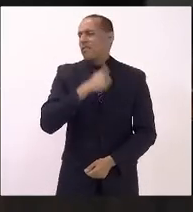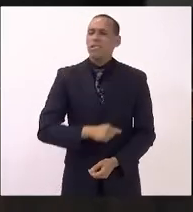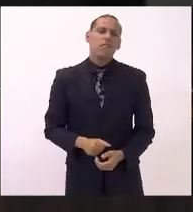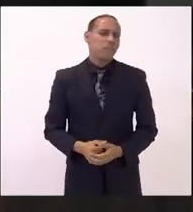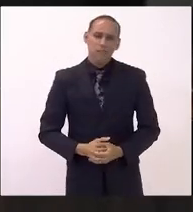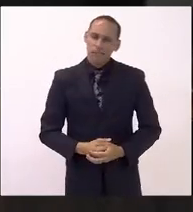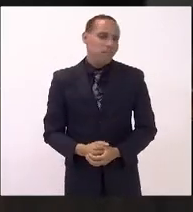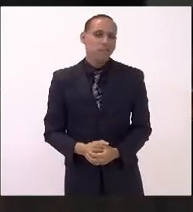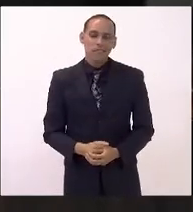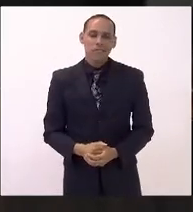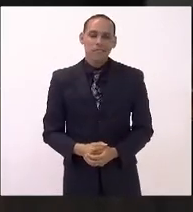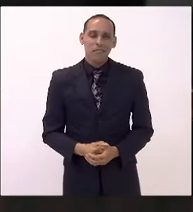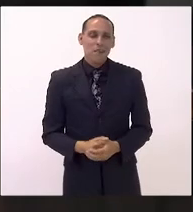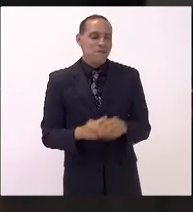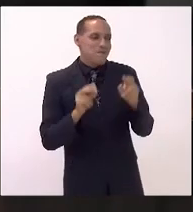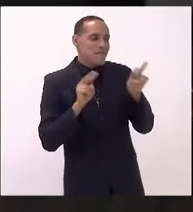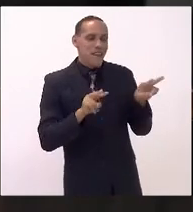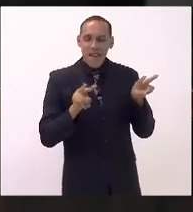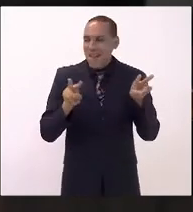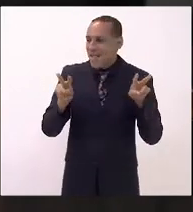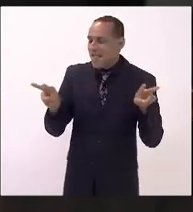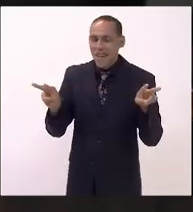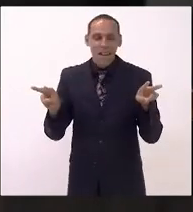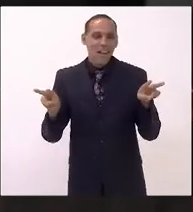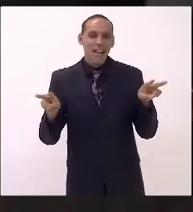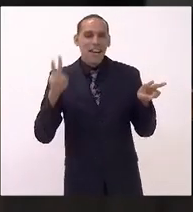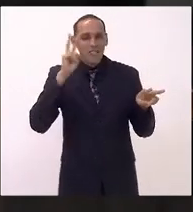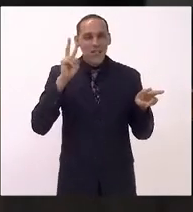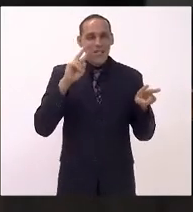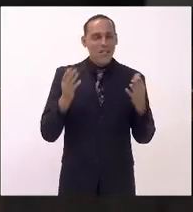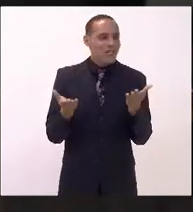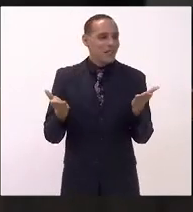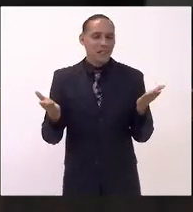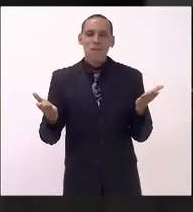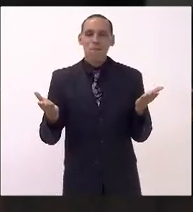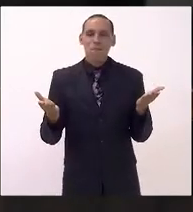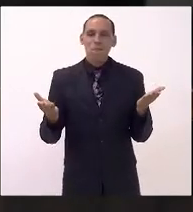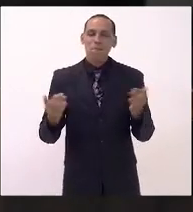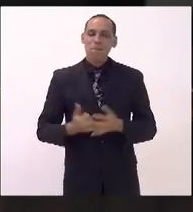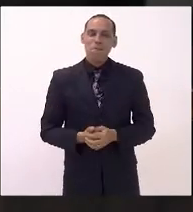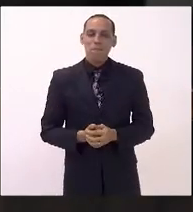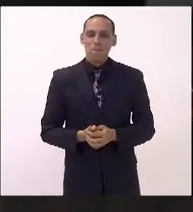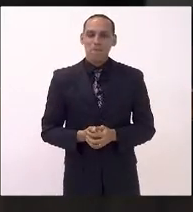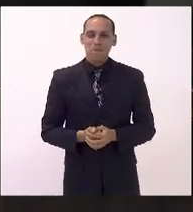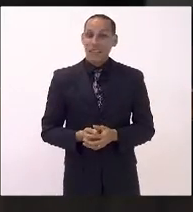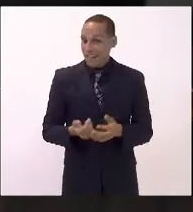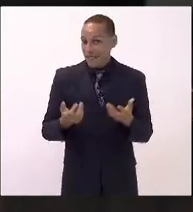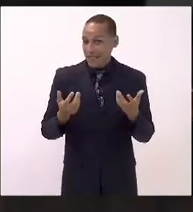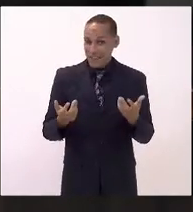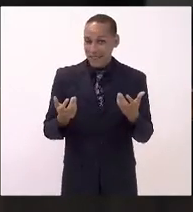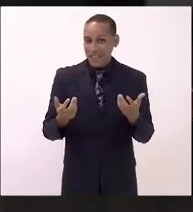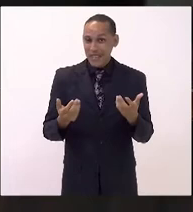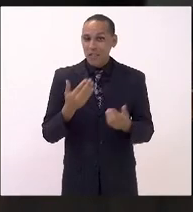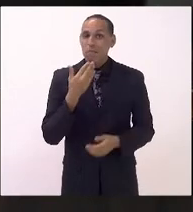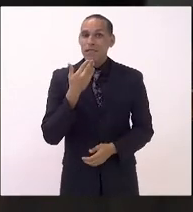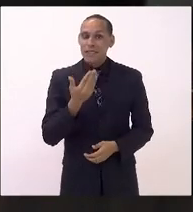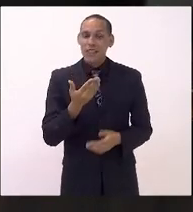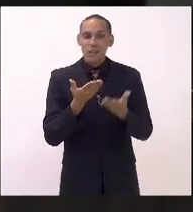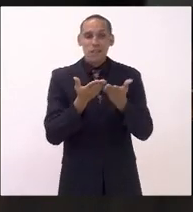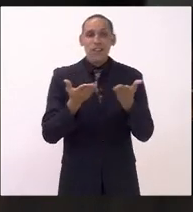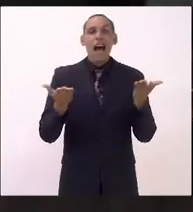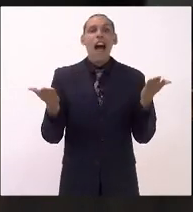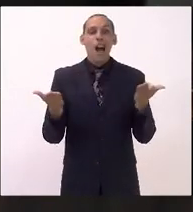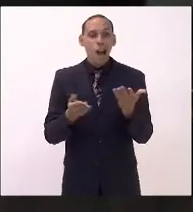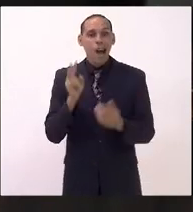gente ver essa história que vocês construíram. Eu quero pedir, então, para todos